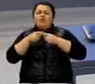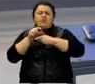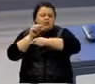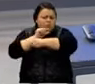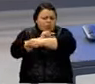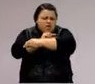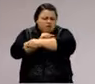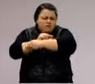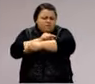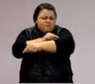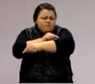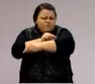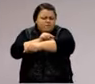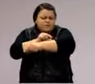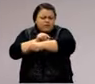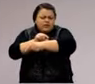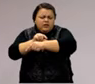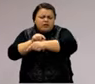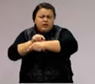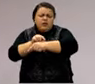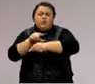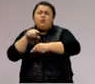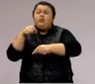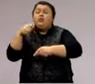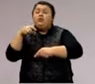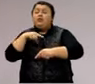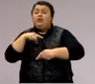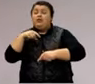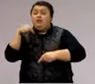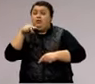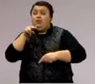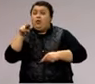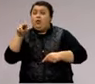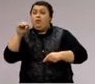Então, é chamado aí de capilares.